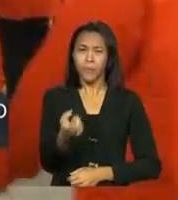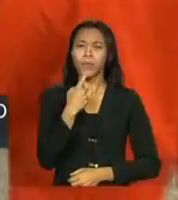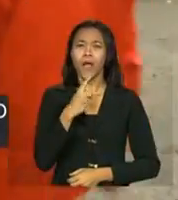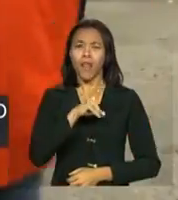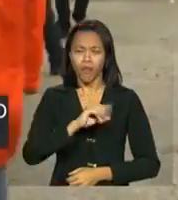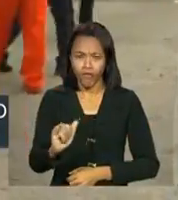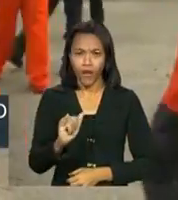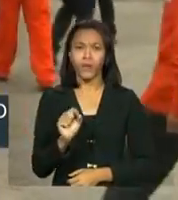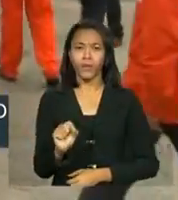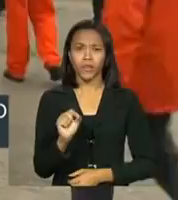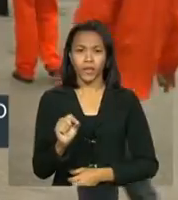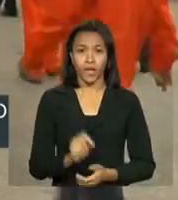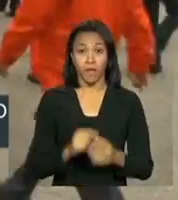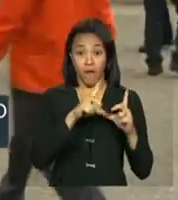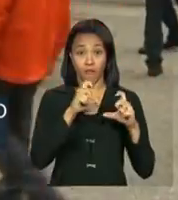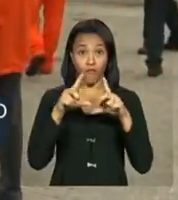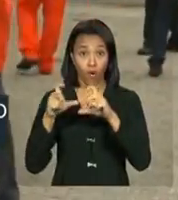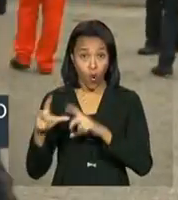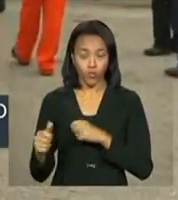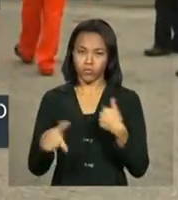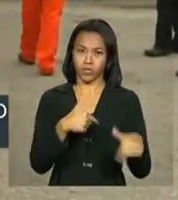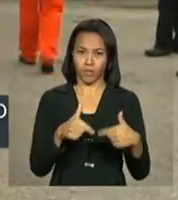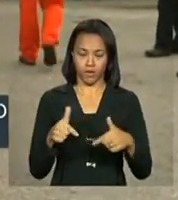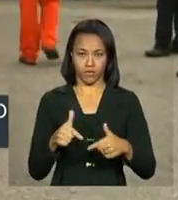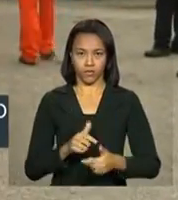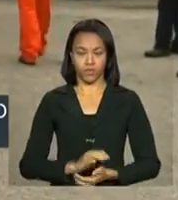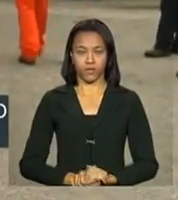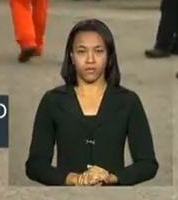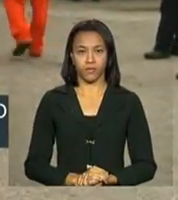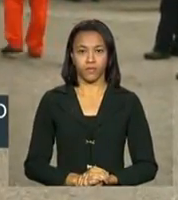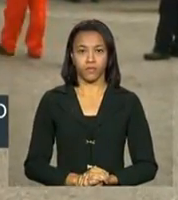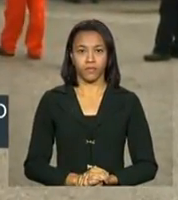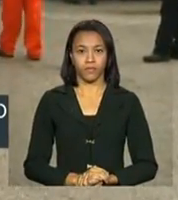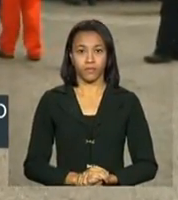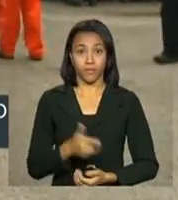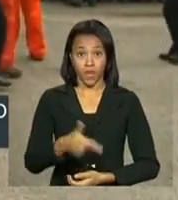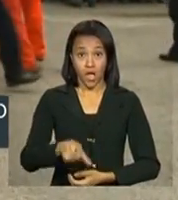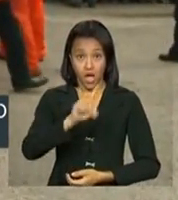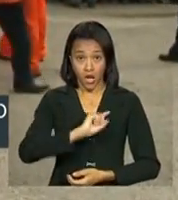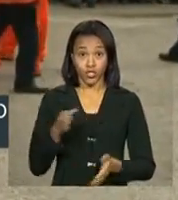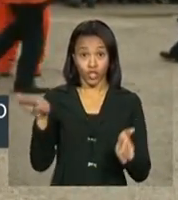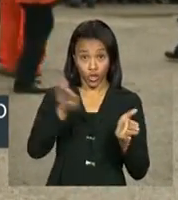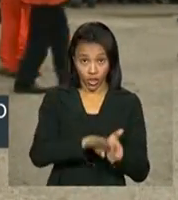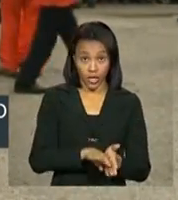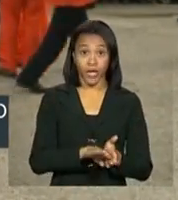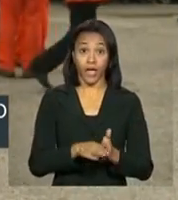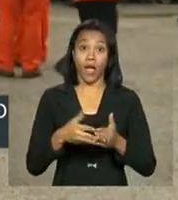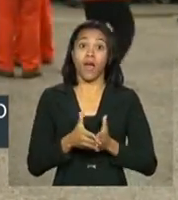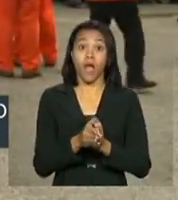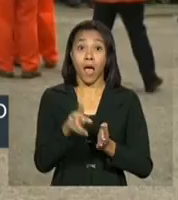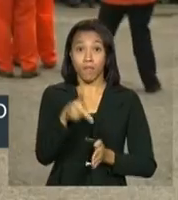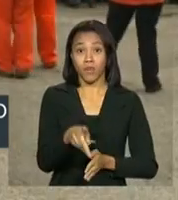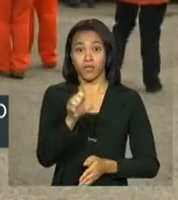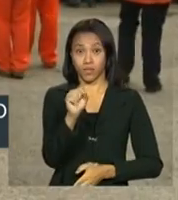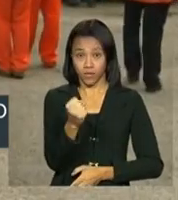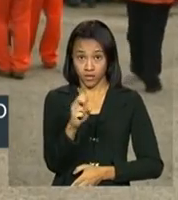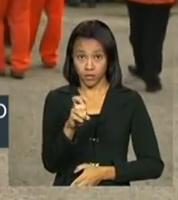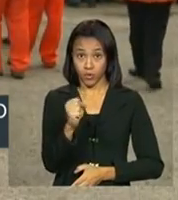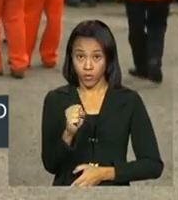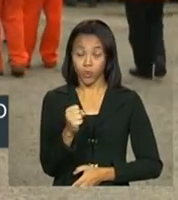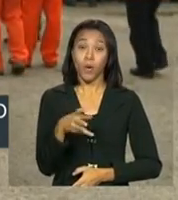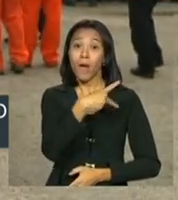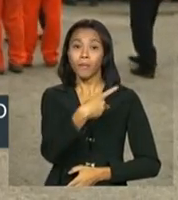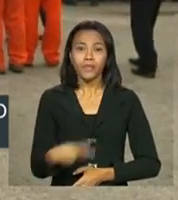vai posar para fotos com os trabalhadores. Antes de chegar à plataforma P58, a